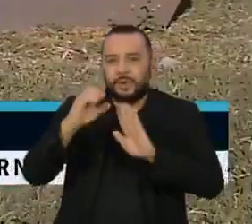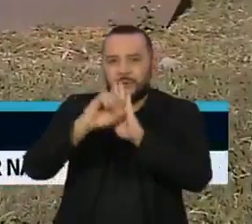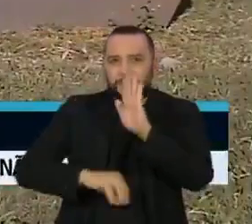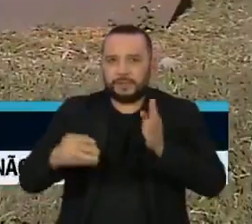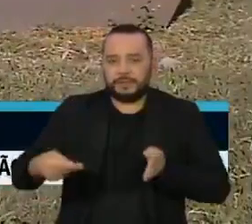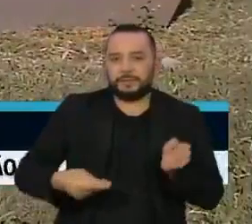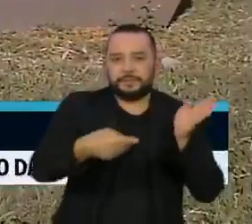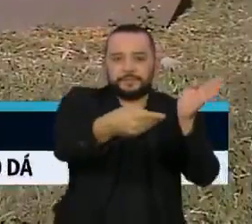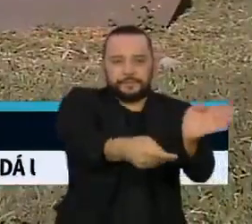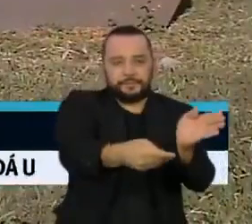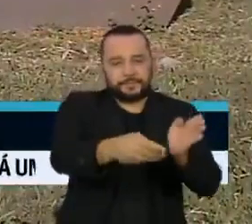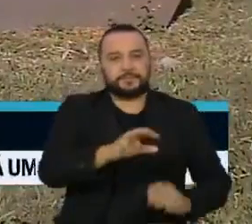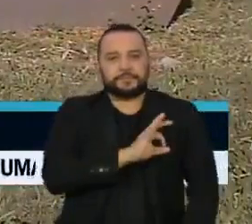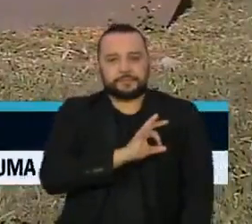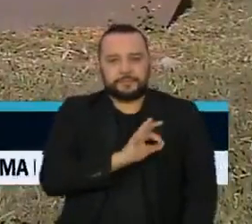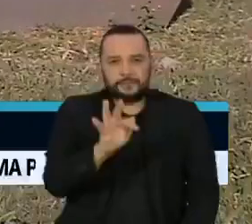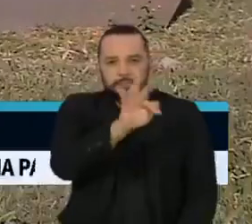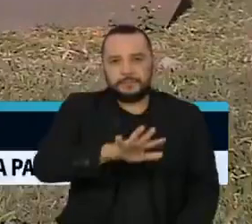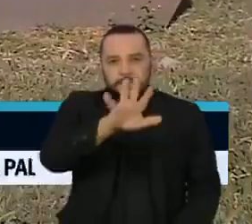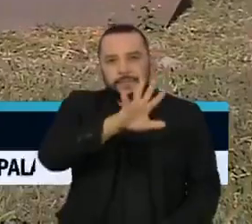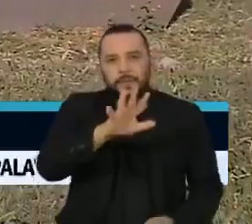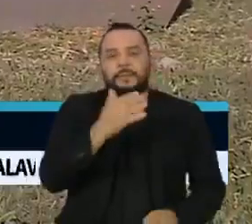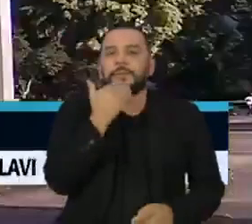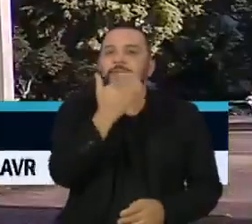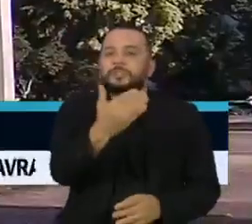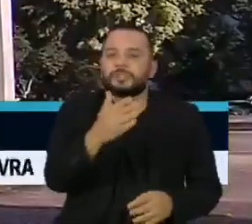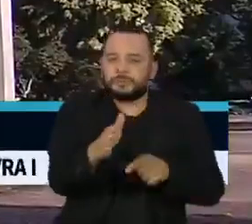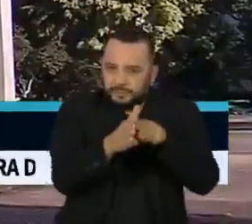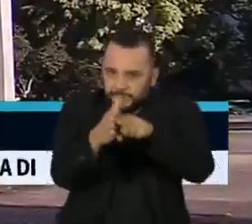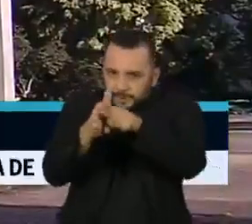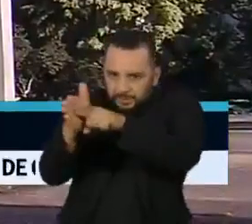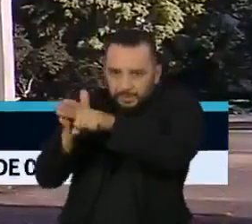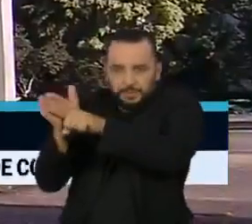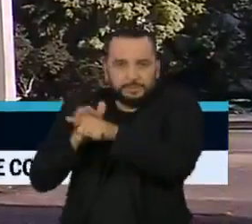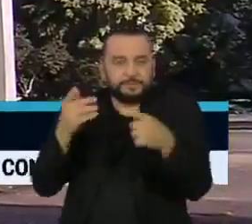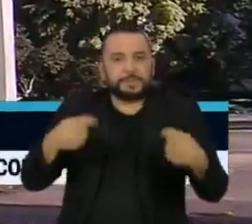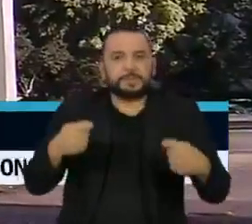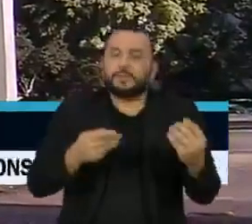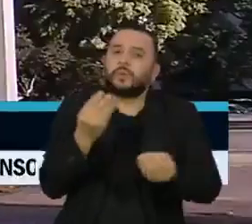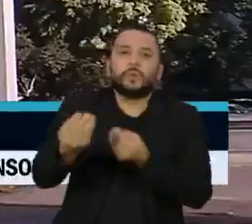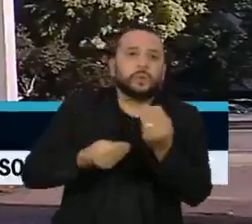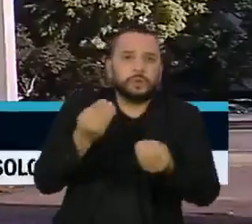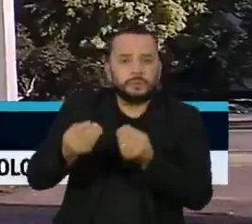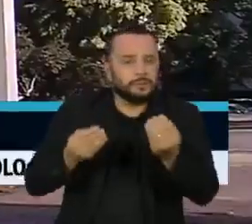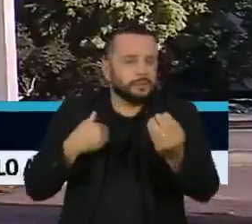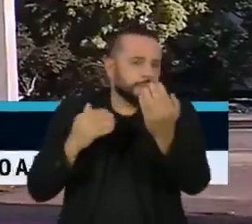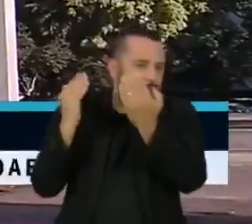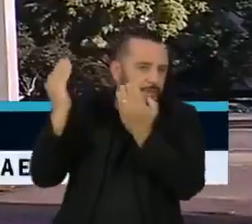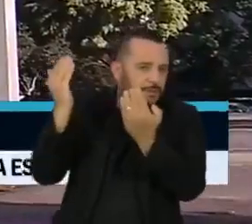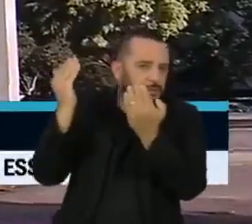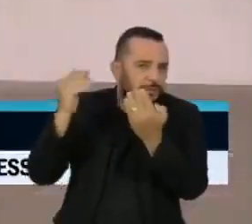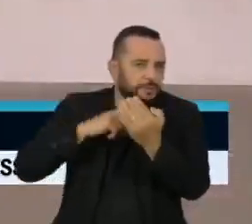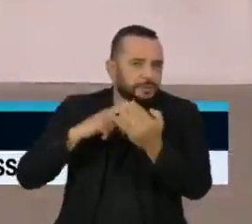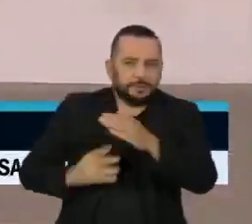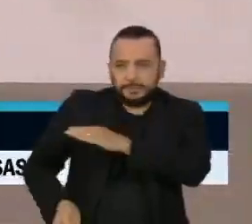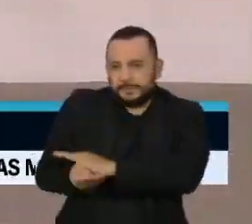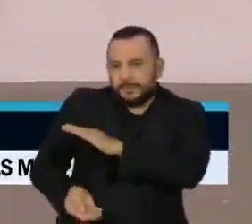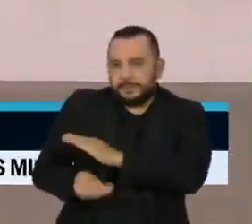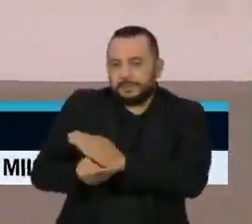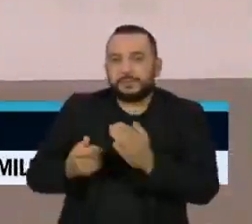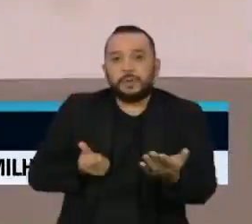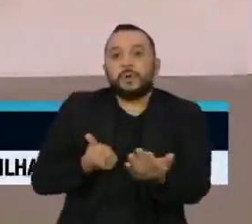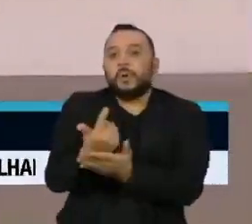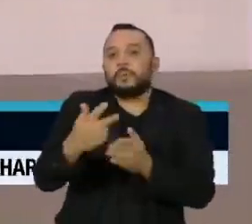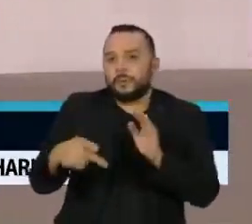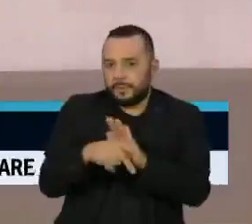ofício à Polícia Federal pedindo a abertura de inquérito para investigar a suspeita de corrupção na